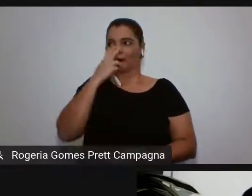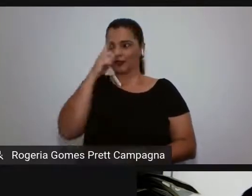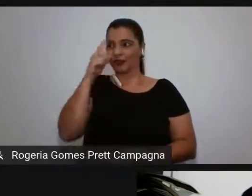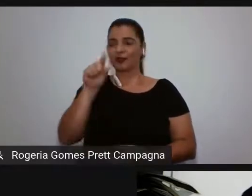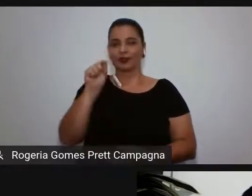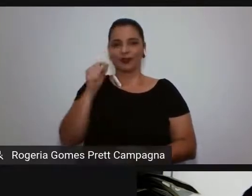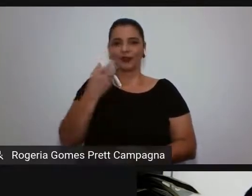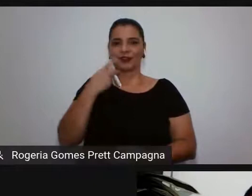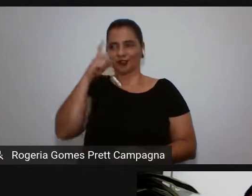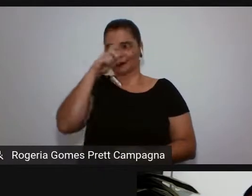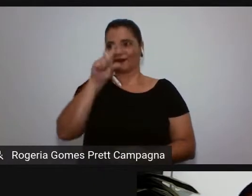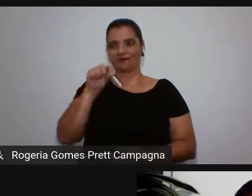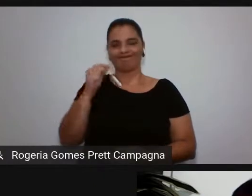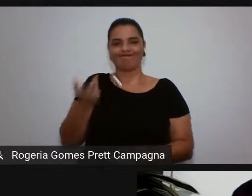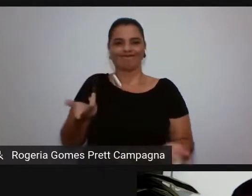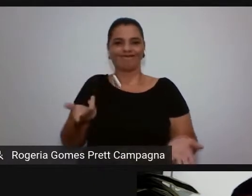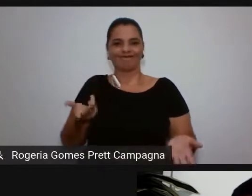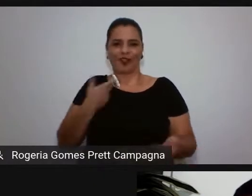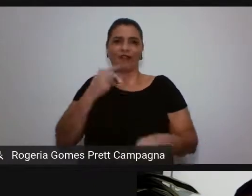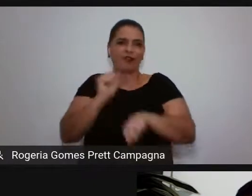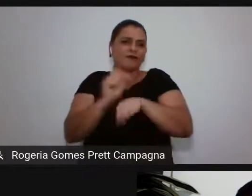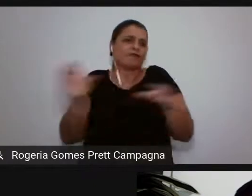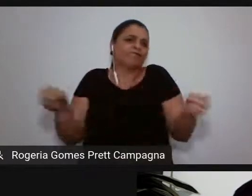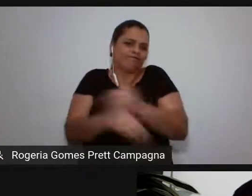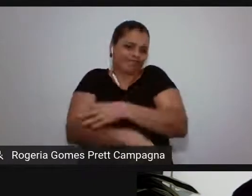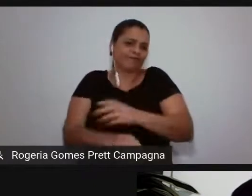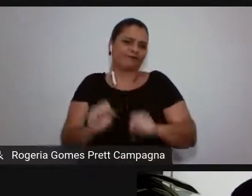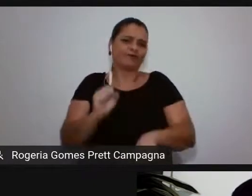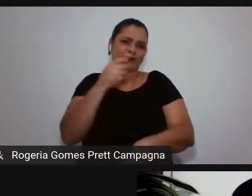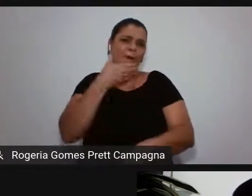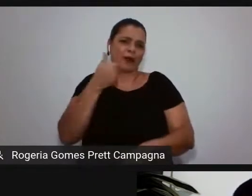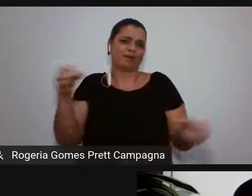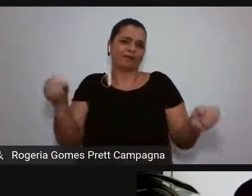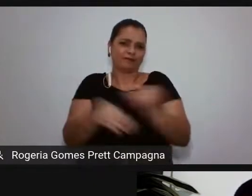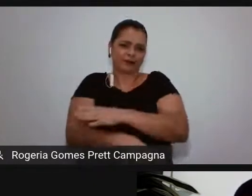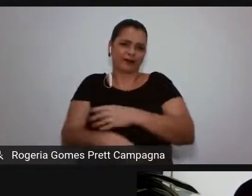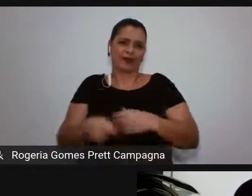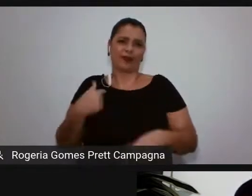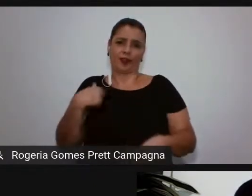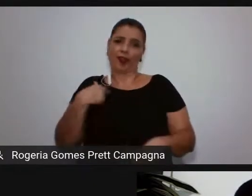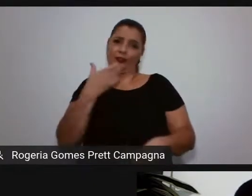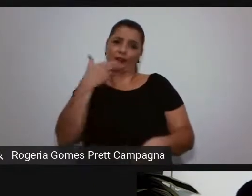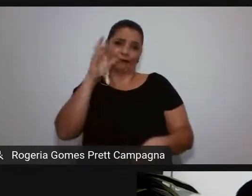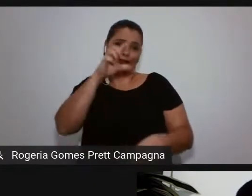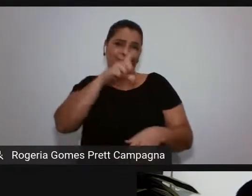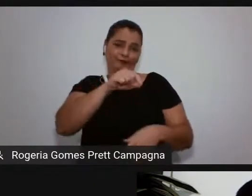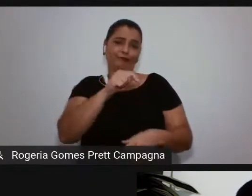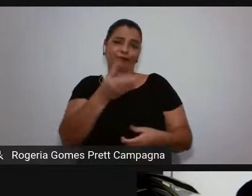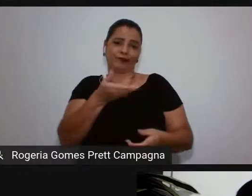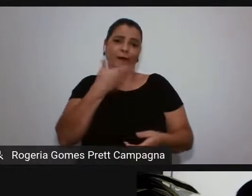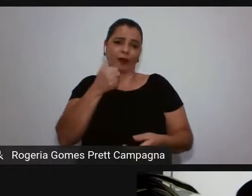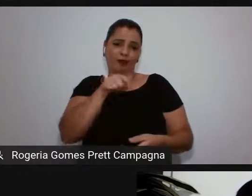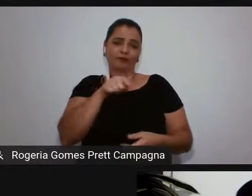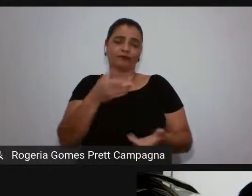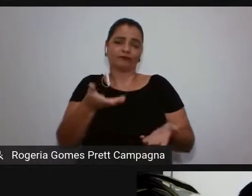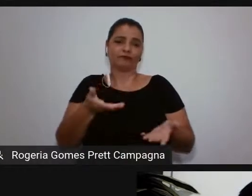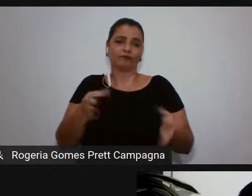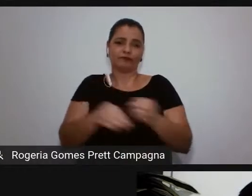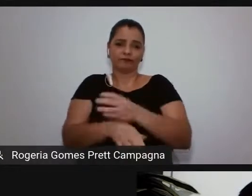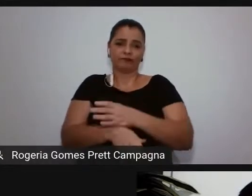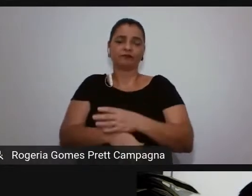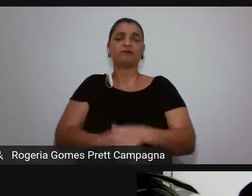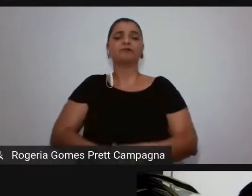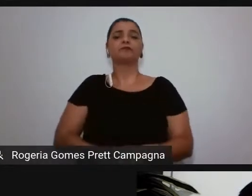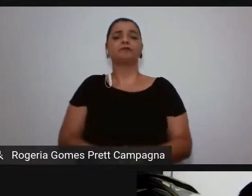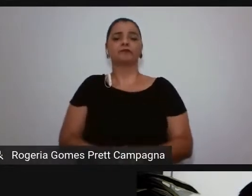Decisão difícil. Então eu vou decidir. Vou tentar concluir. Então tá bom. Então tá. Senão eu ia decidir por você. Então vamos tentar concluir.